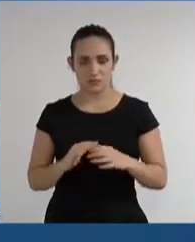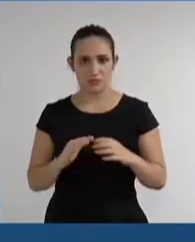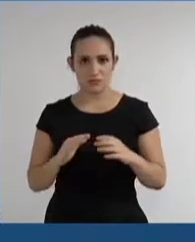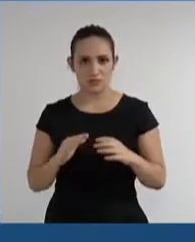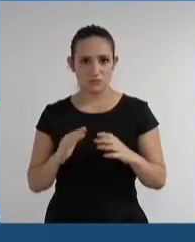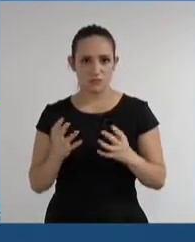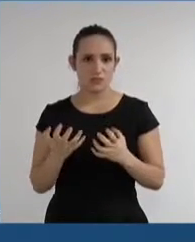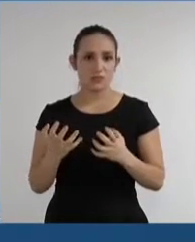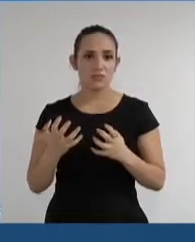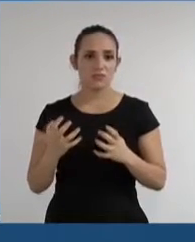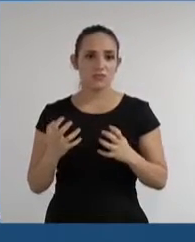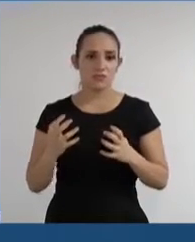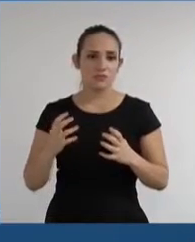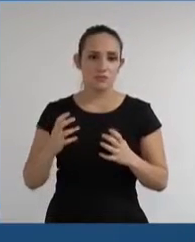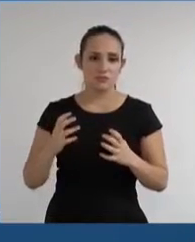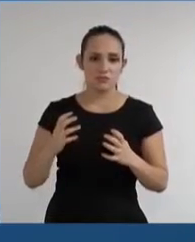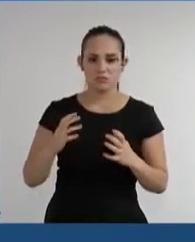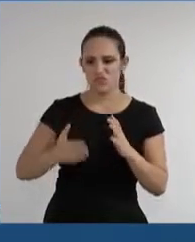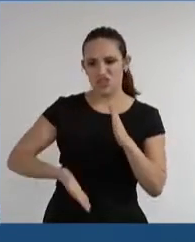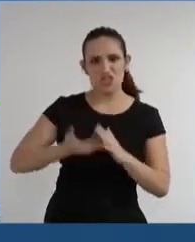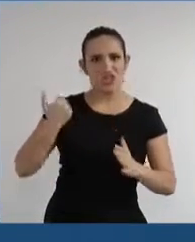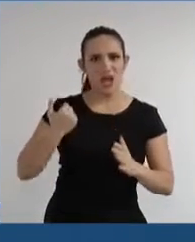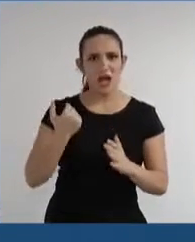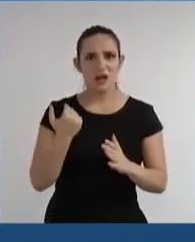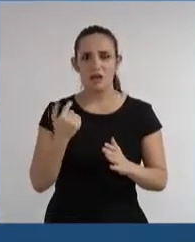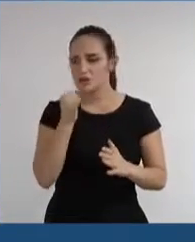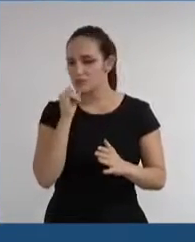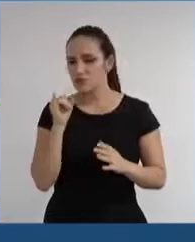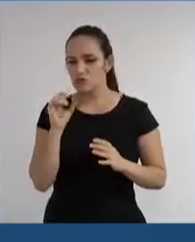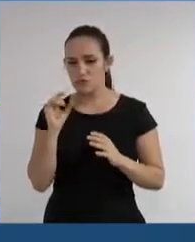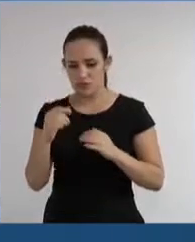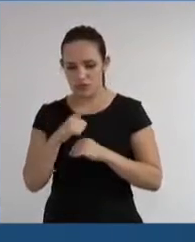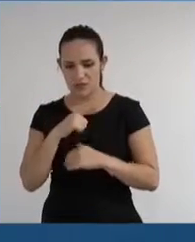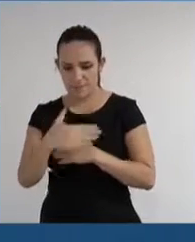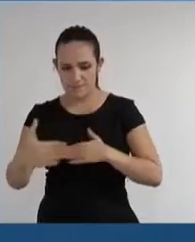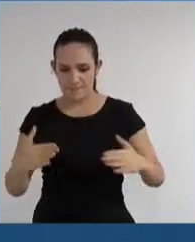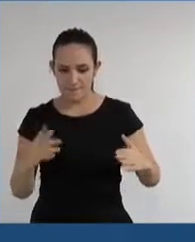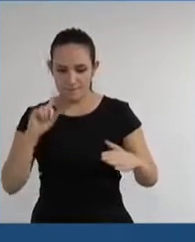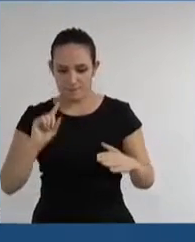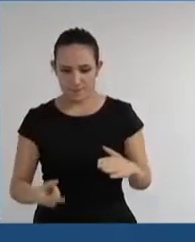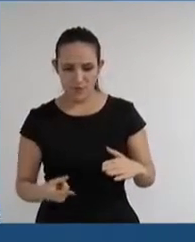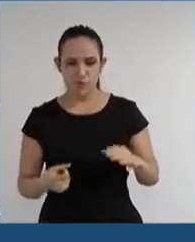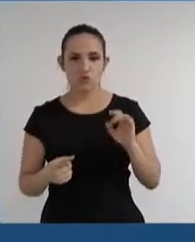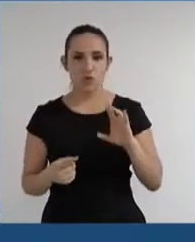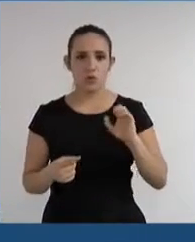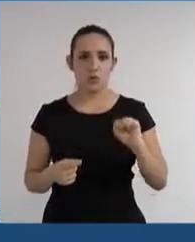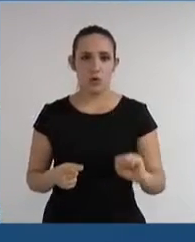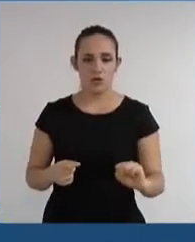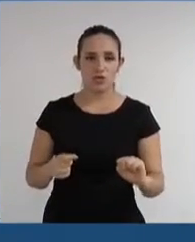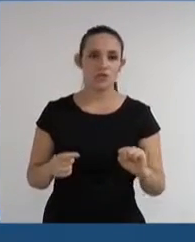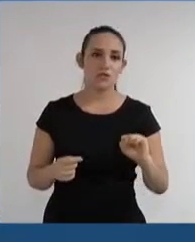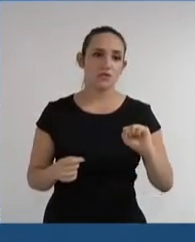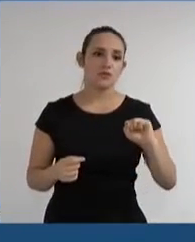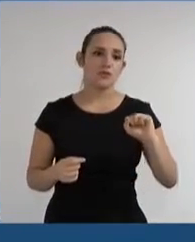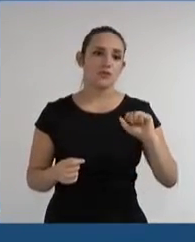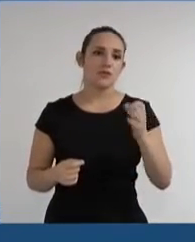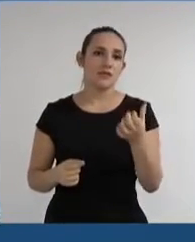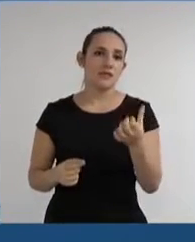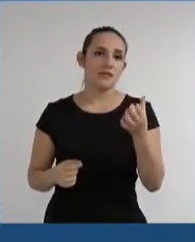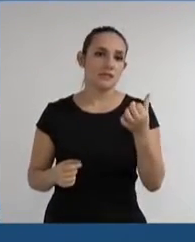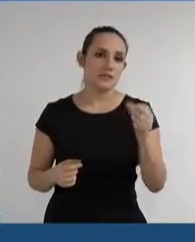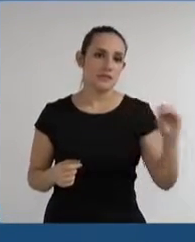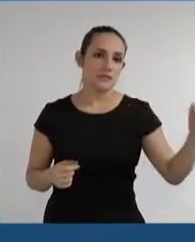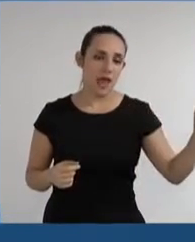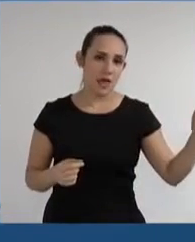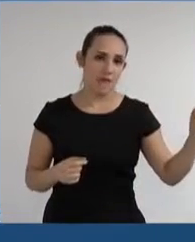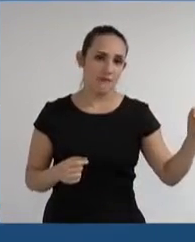Quem é que garfou? Em nome do quê? Ah, não, para pegar os vazios urbanos e acabar com os vazios urbanos. Campo